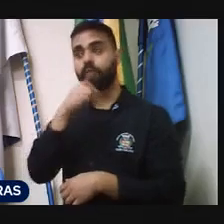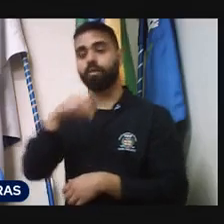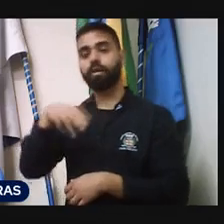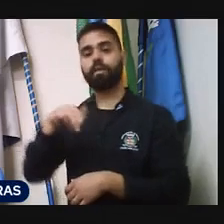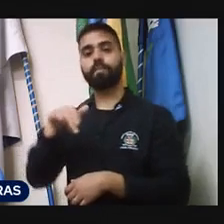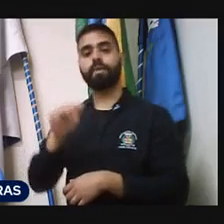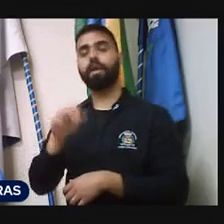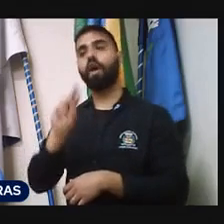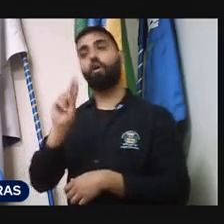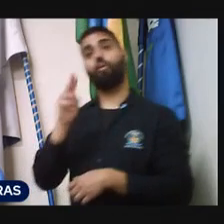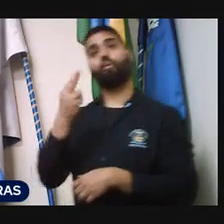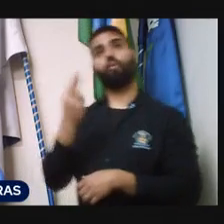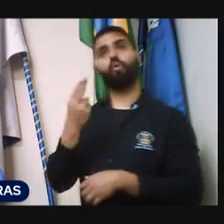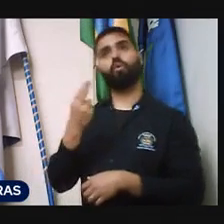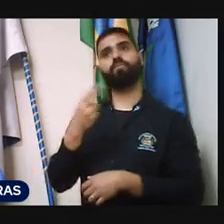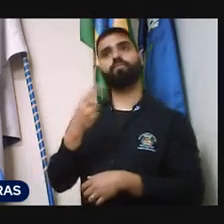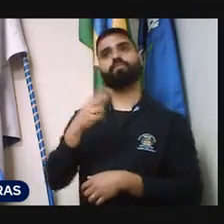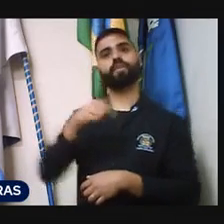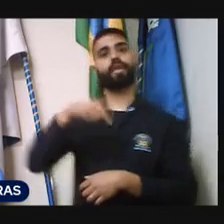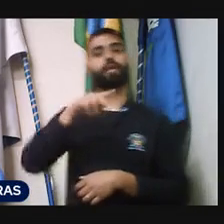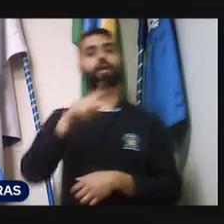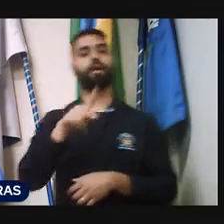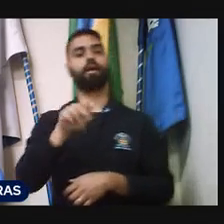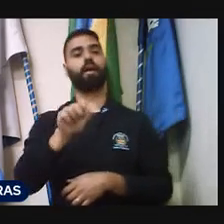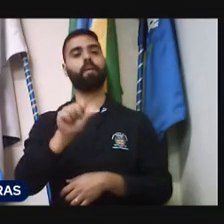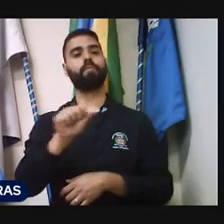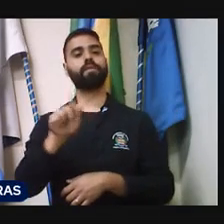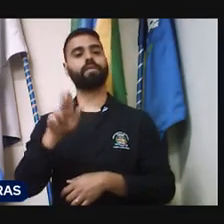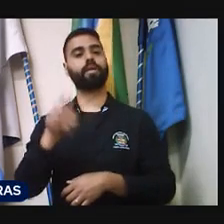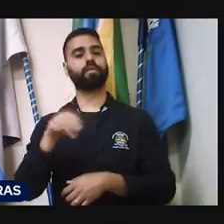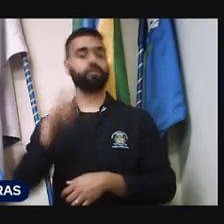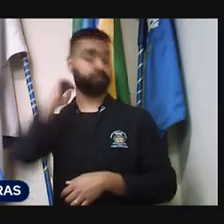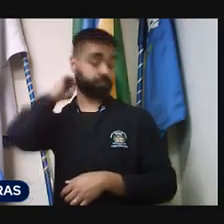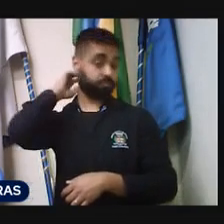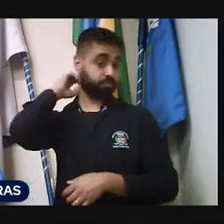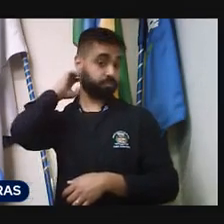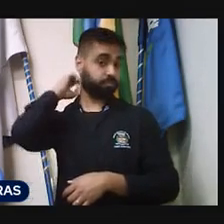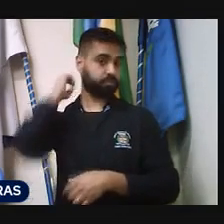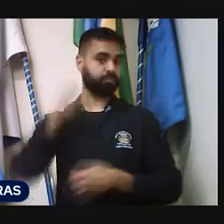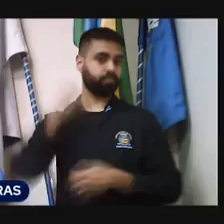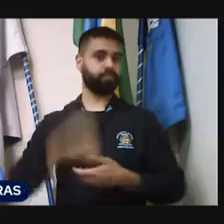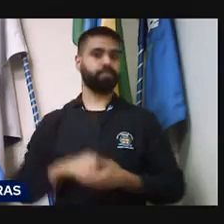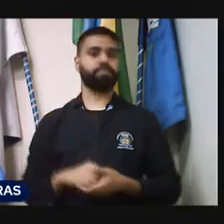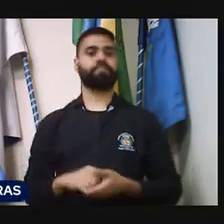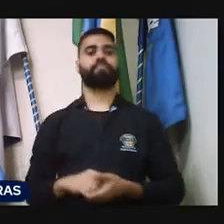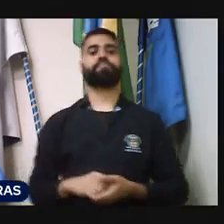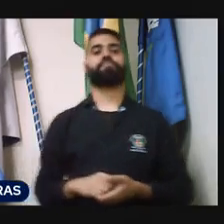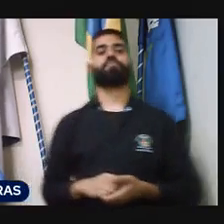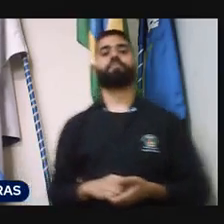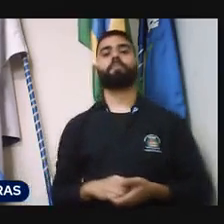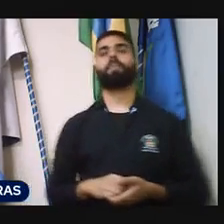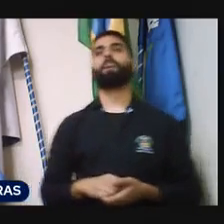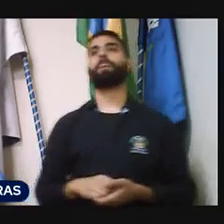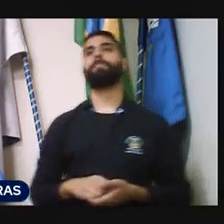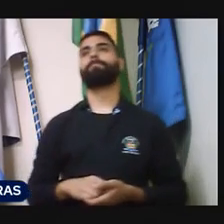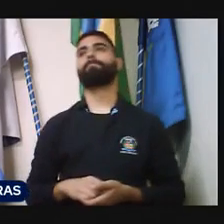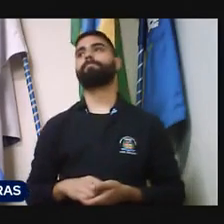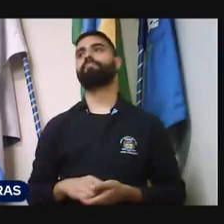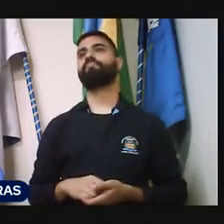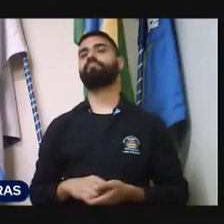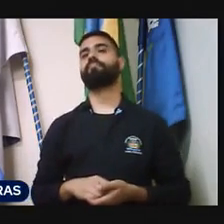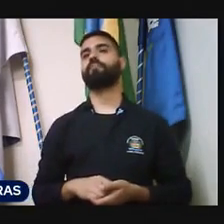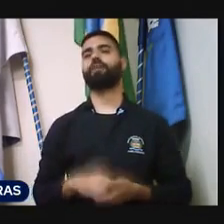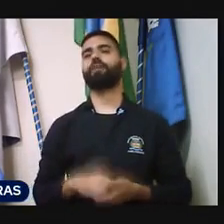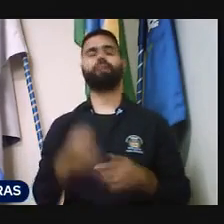campo ou atravessar e tem que vai passar de buscar a menina da ali do quartel aí a gente tem que atravessar o